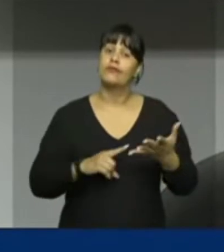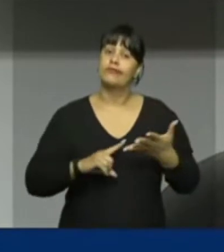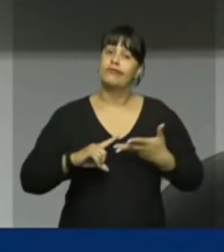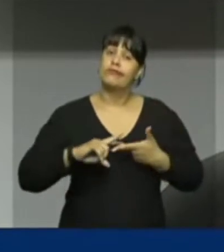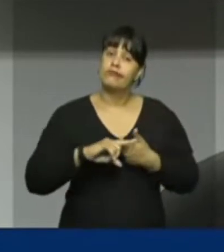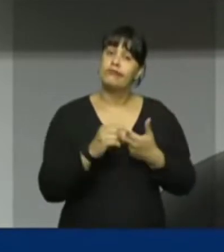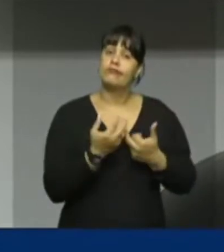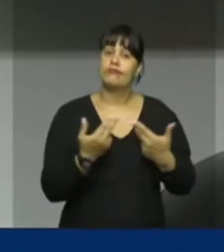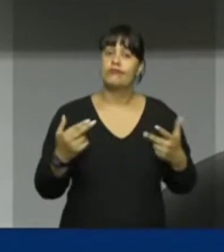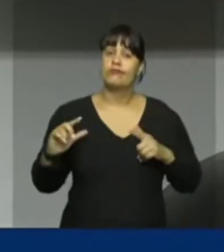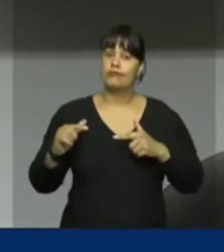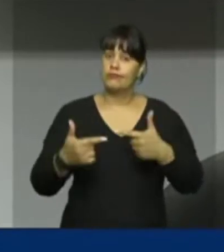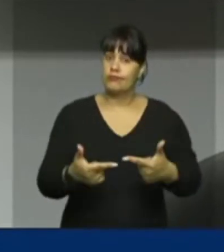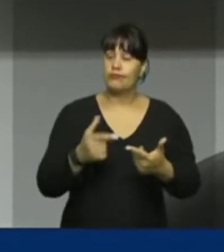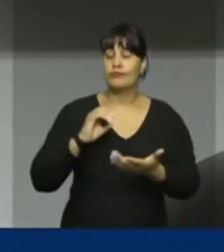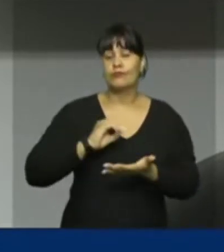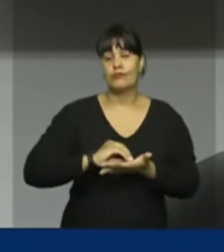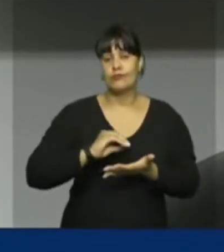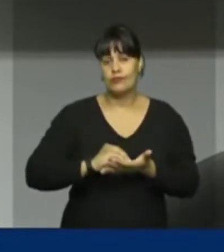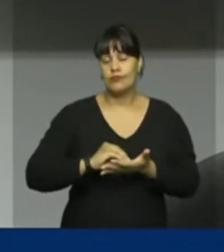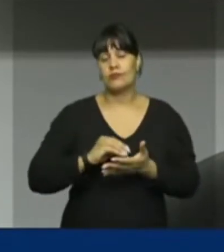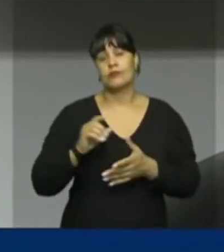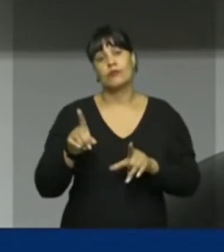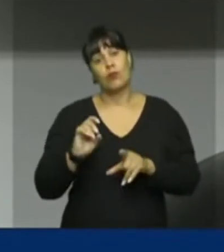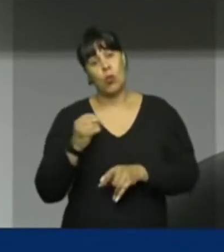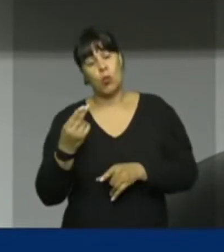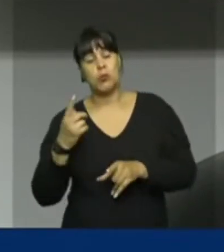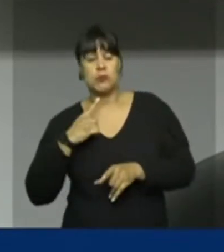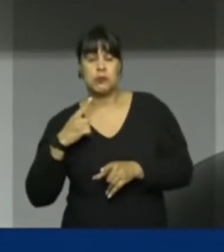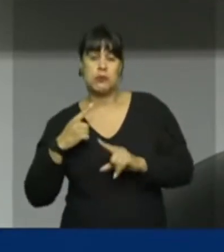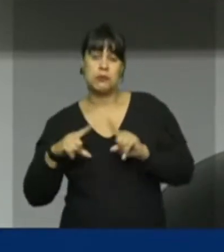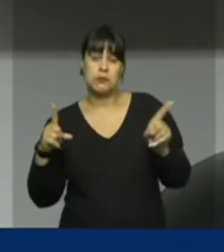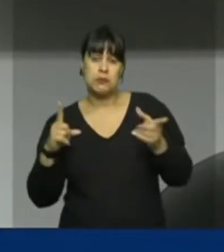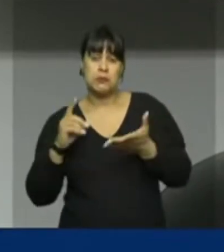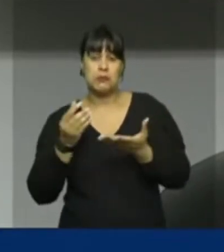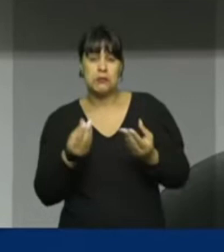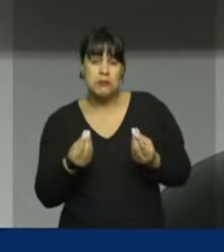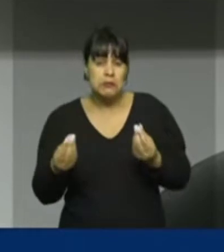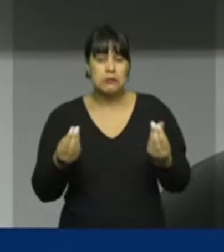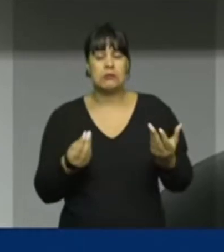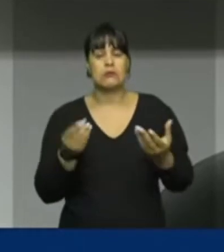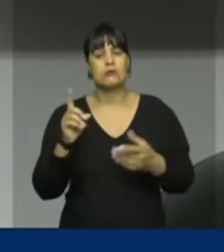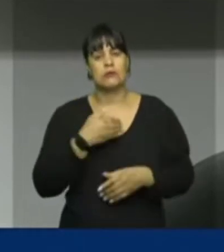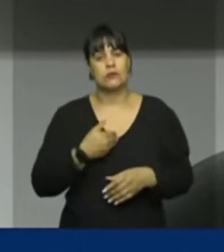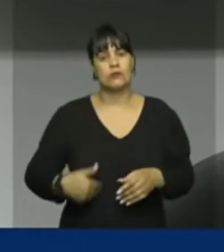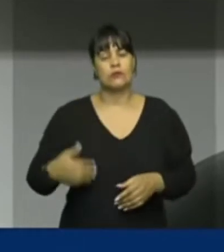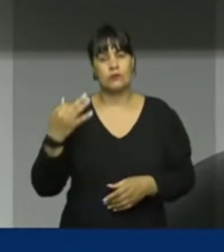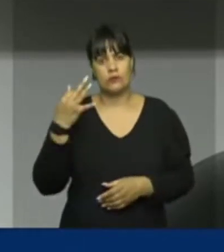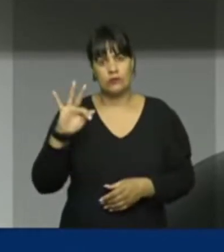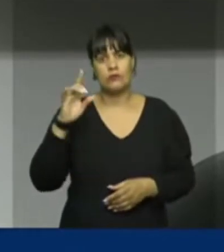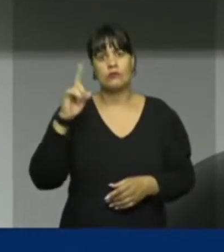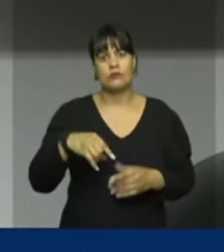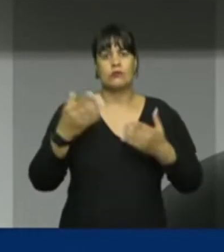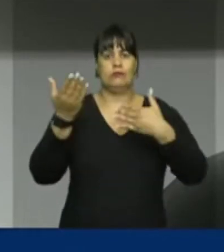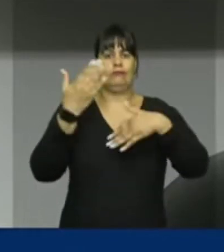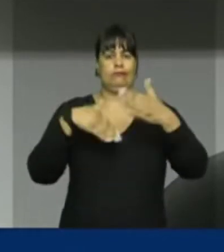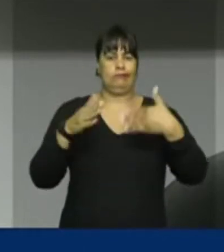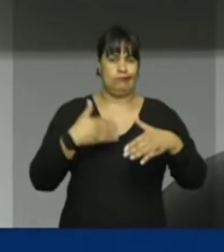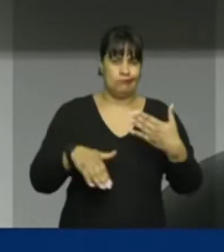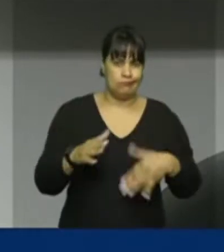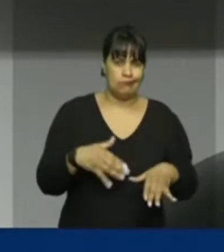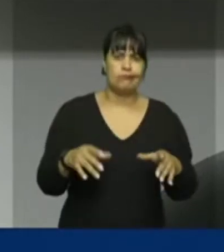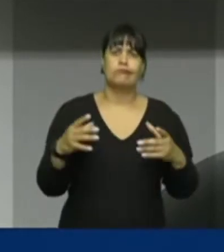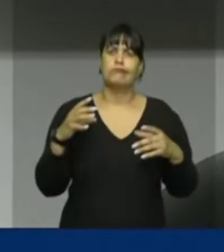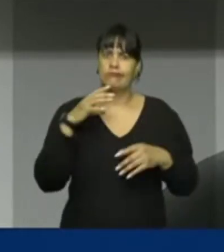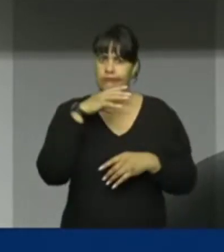ações e não ações do governo federal que torna esse processo de desmonte um processo acelerado e